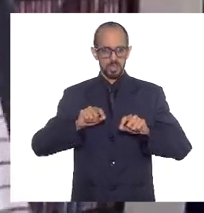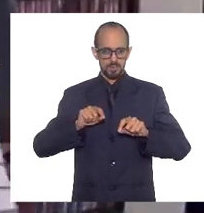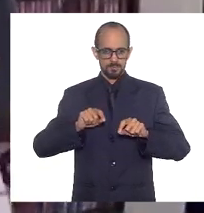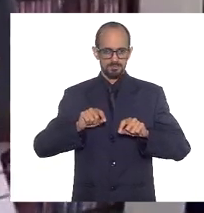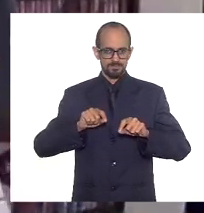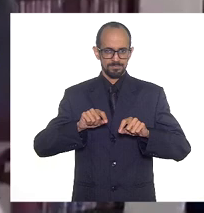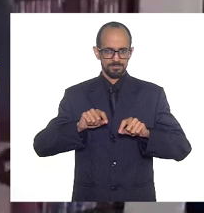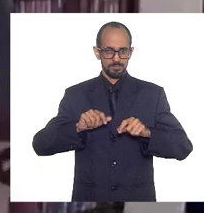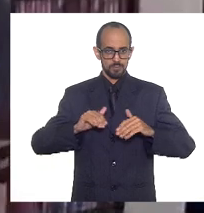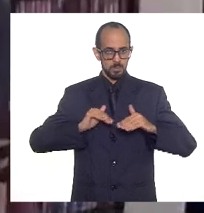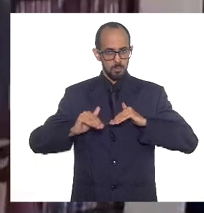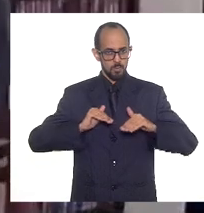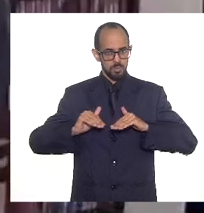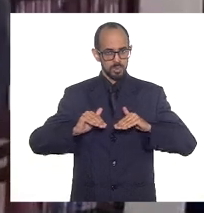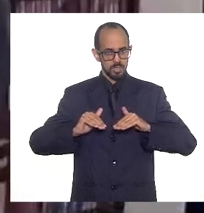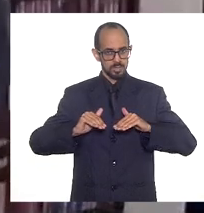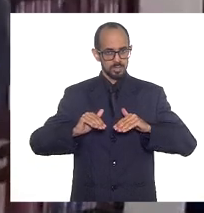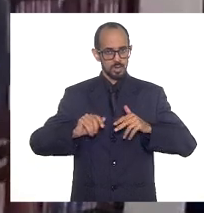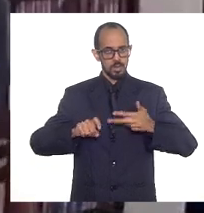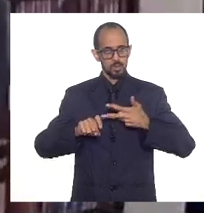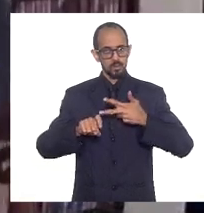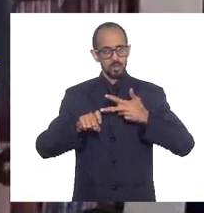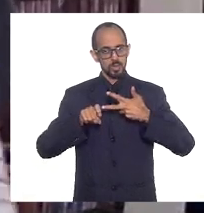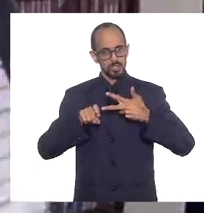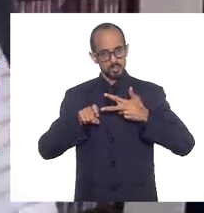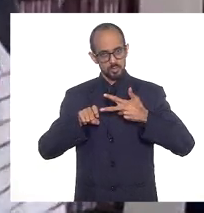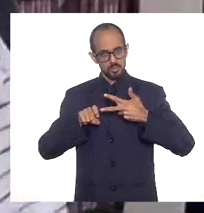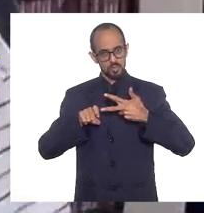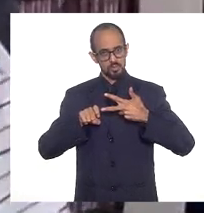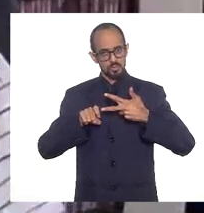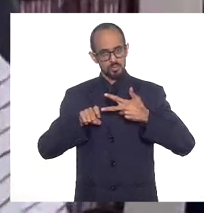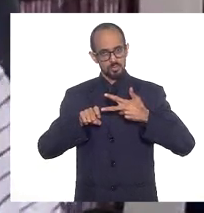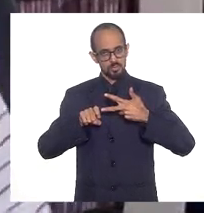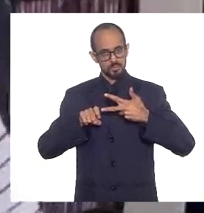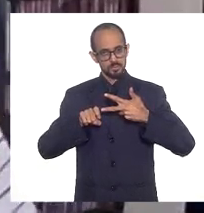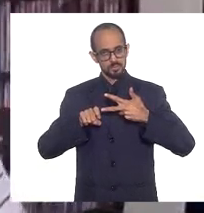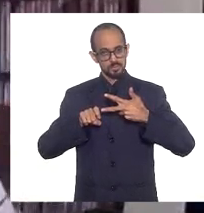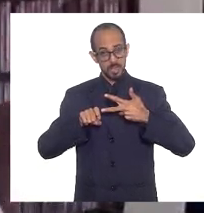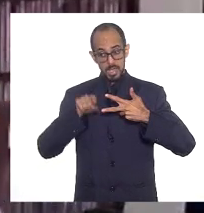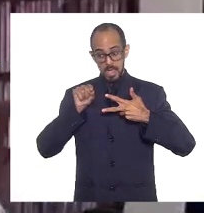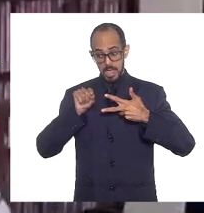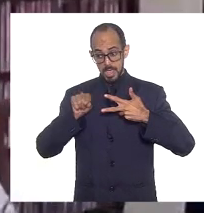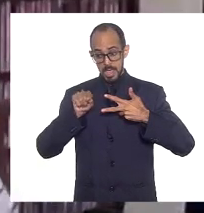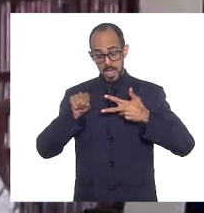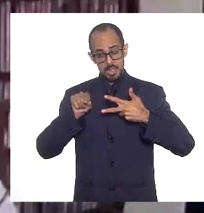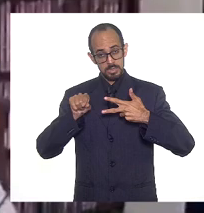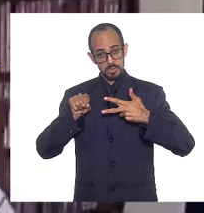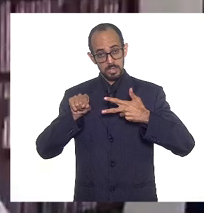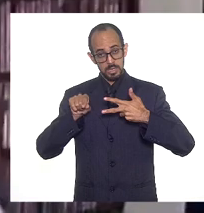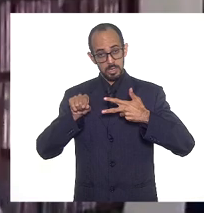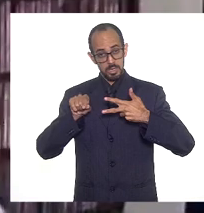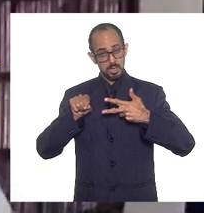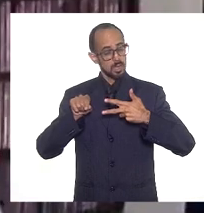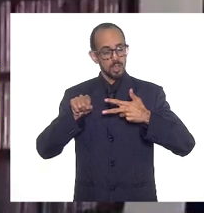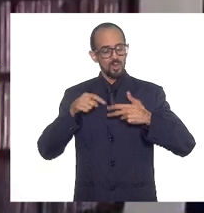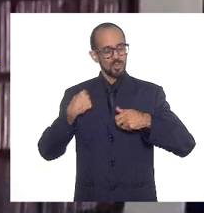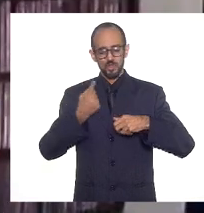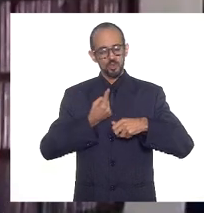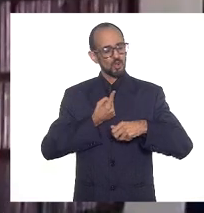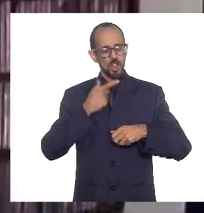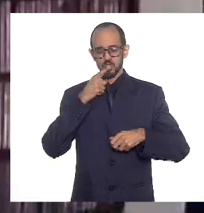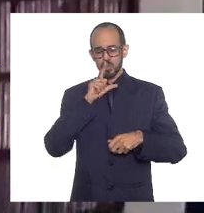da movimentação do Poder Executivo. E esta movimentação do Poder Executivo nós não estamos